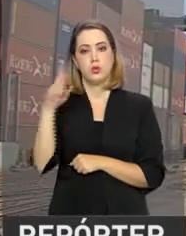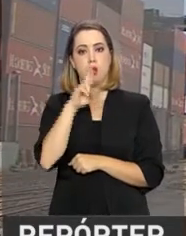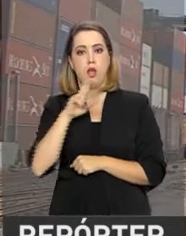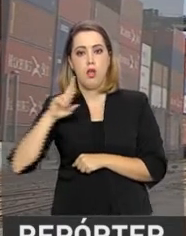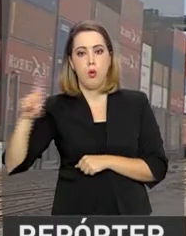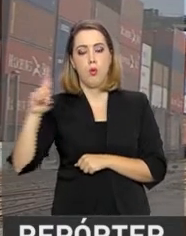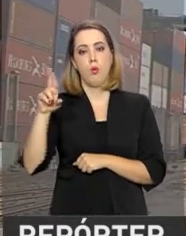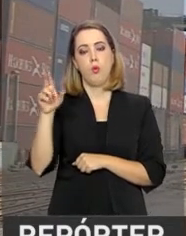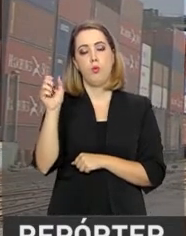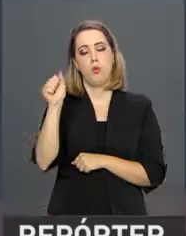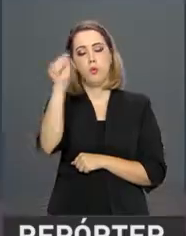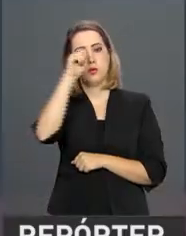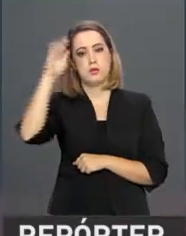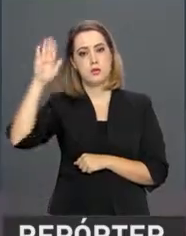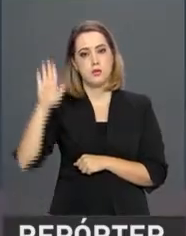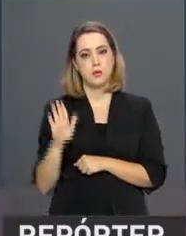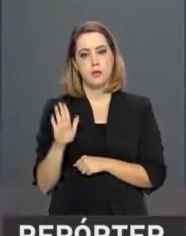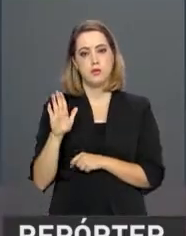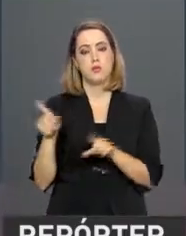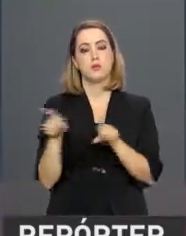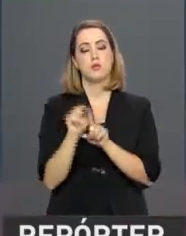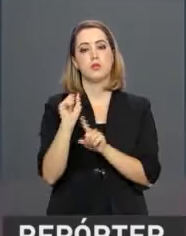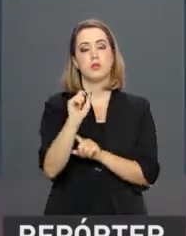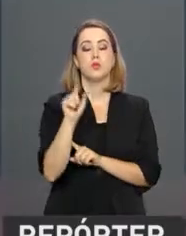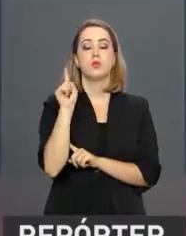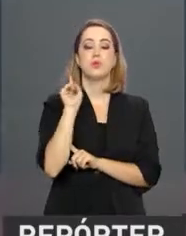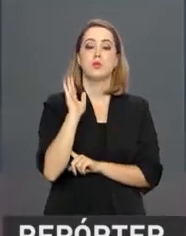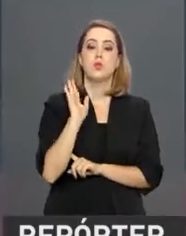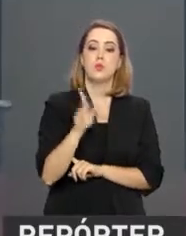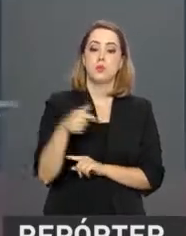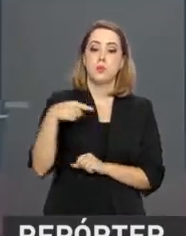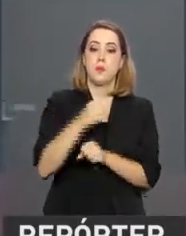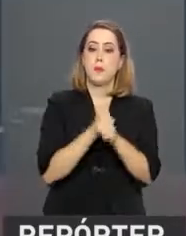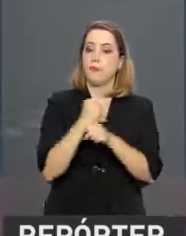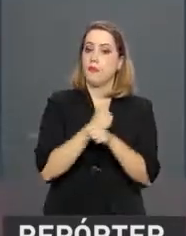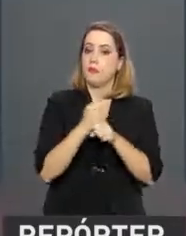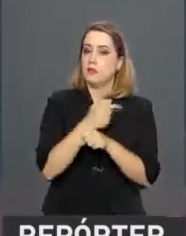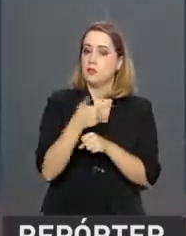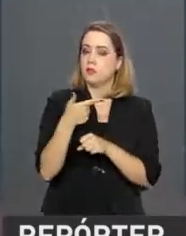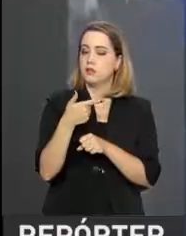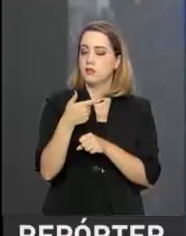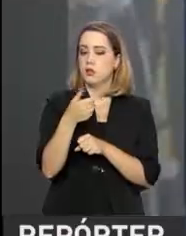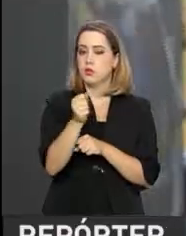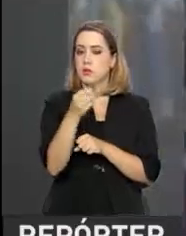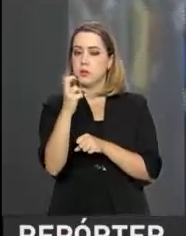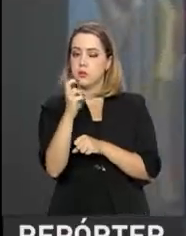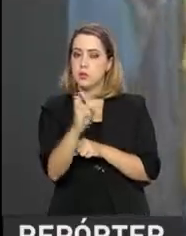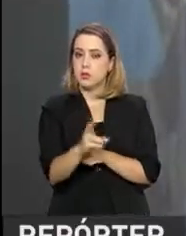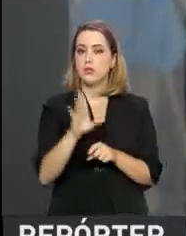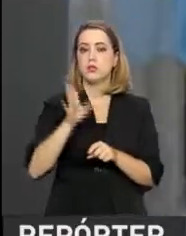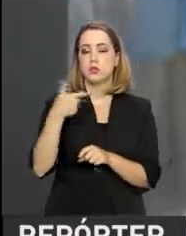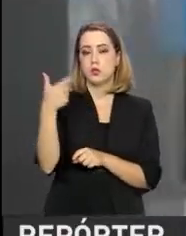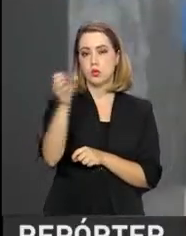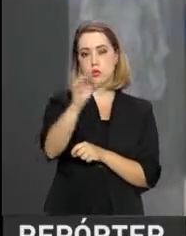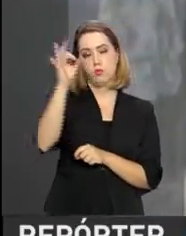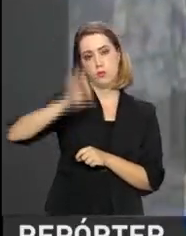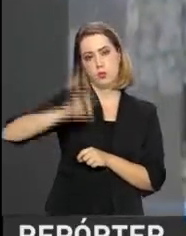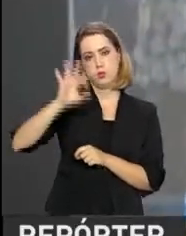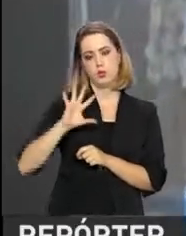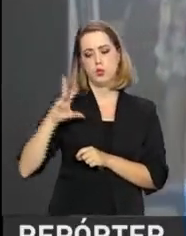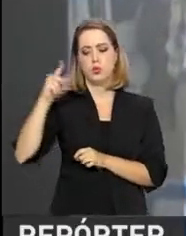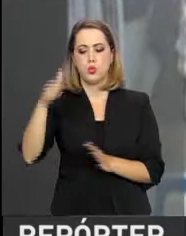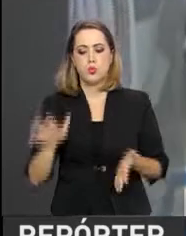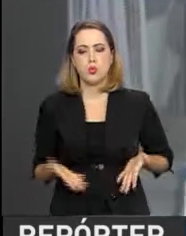nas exportações mundiais e em 2015 já responde por quase 20% do total o crescente papel na economia mundial